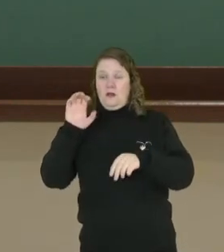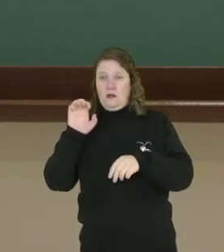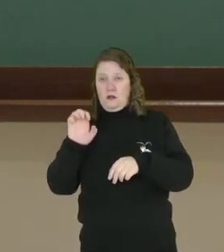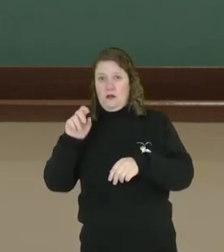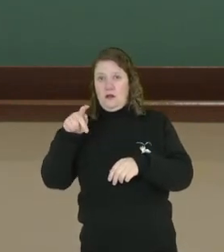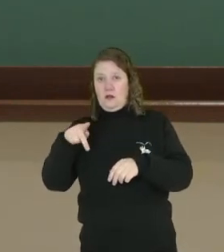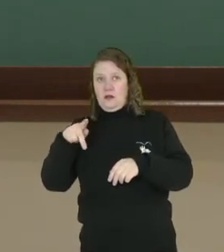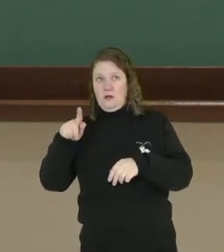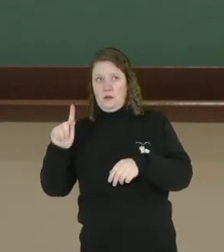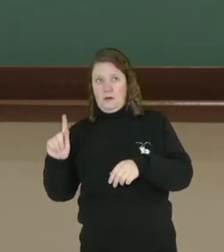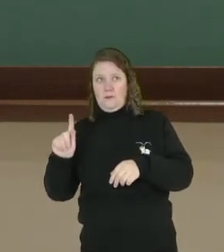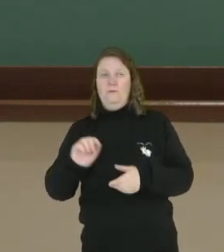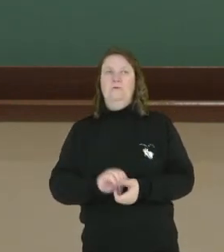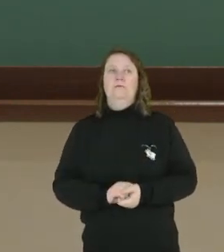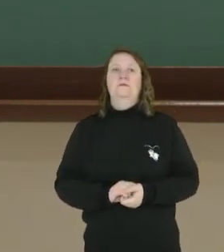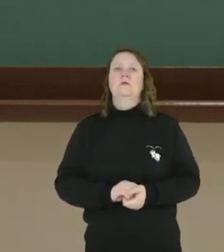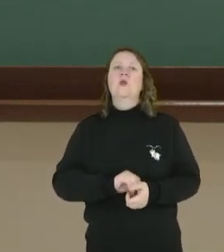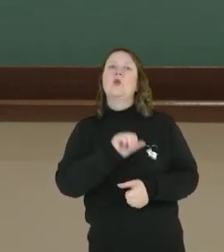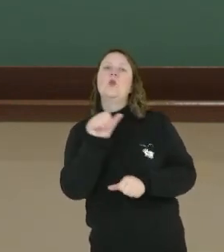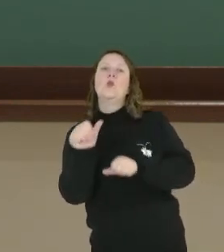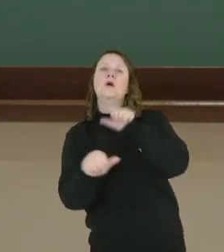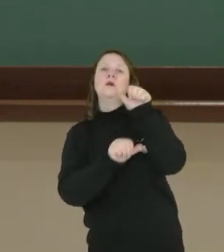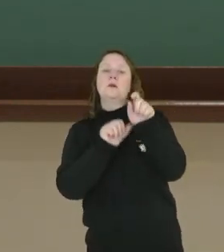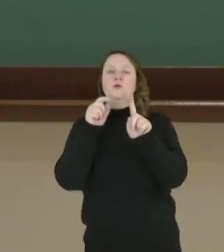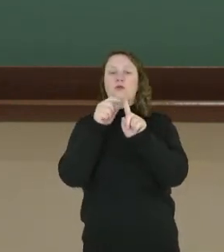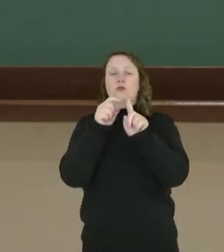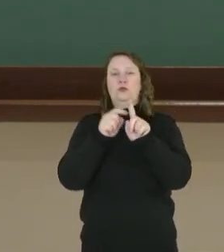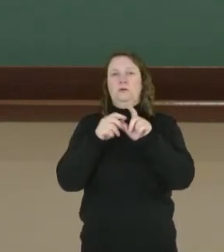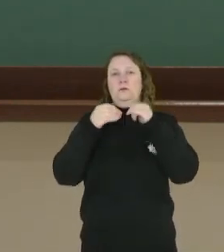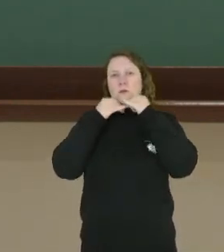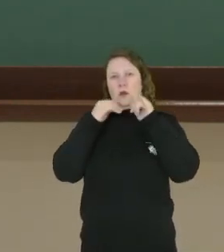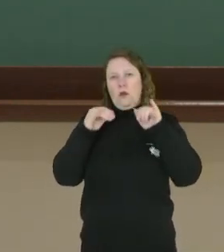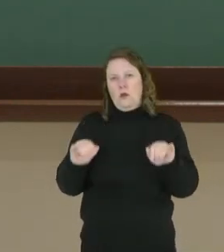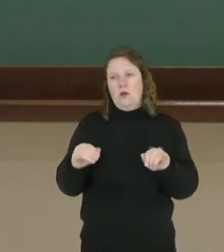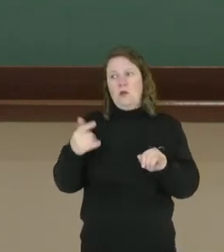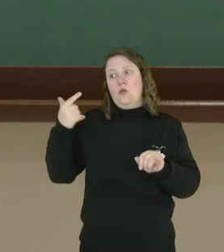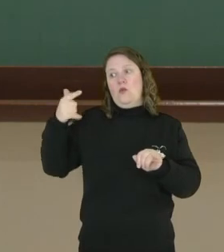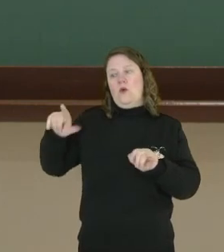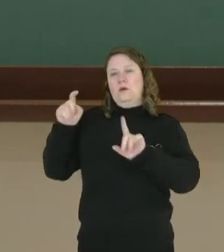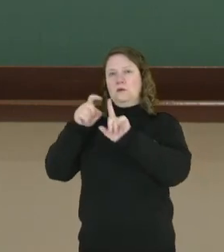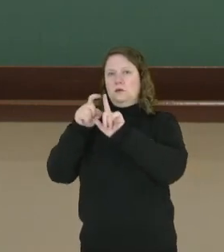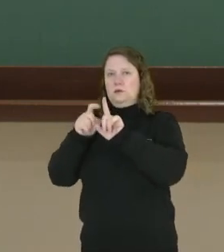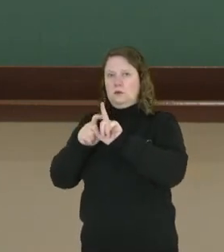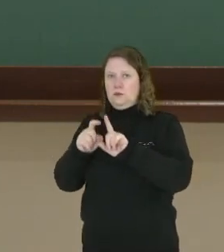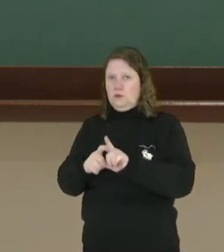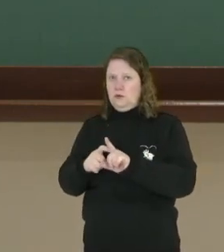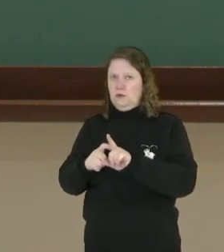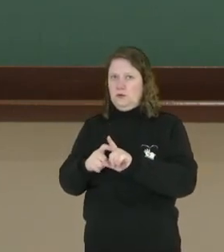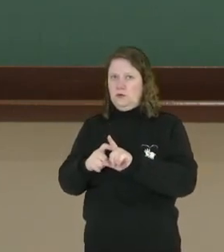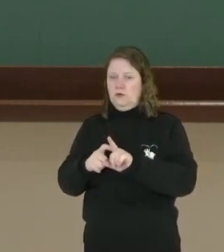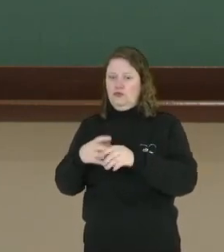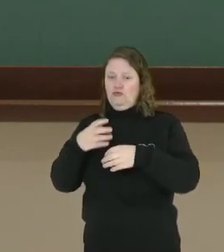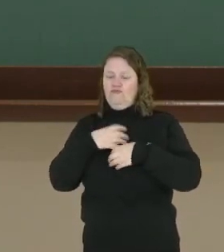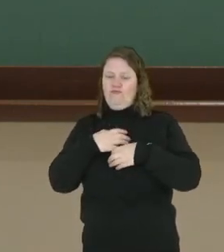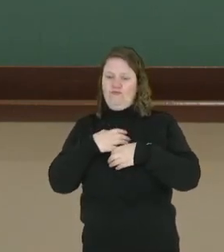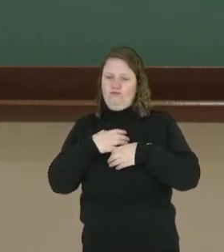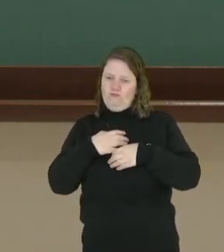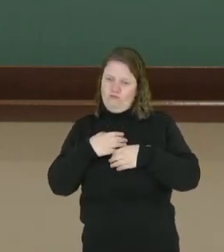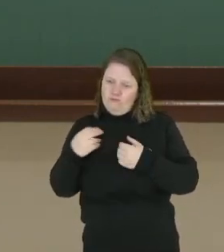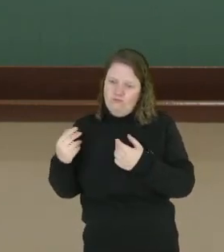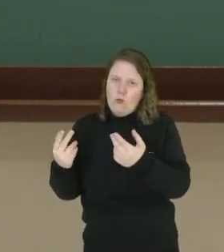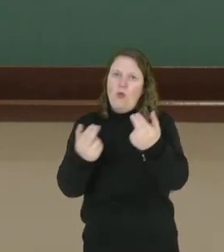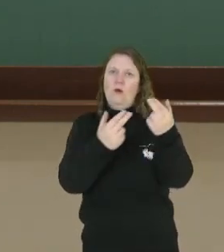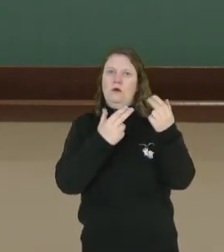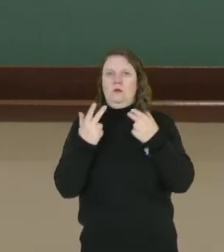estou transformando um tipo de energia mecânica em outro tipo de energia mecânica de forma integral. Normalmente isso é